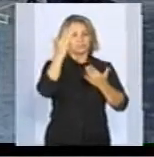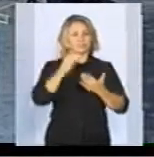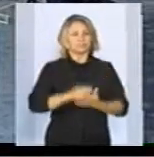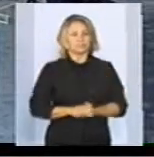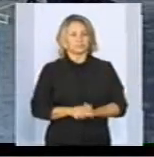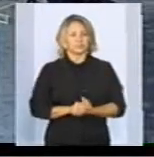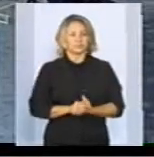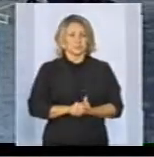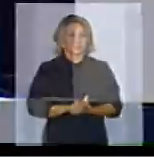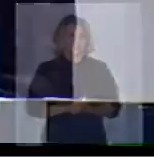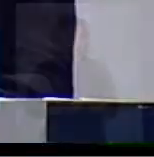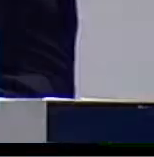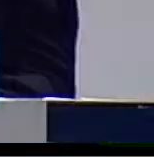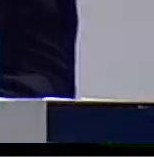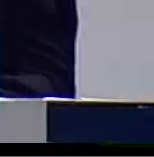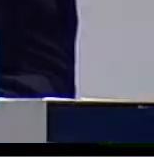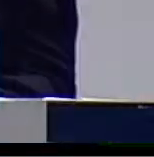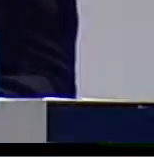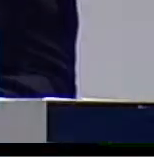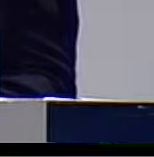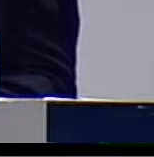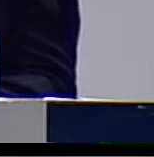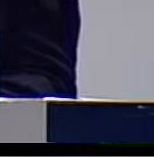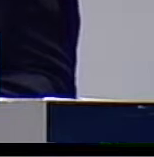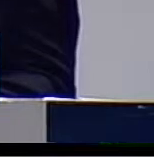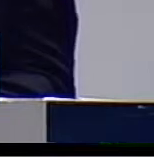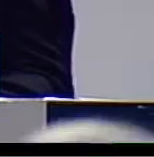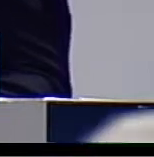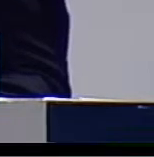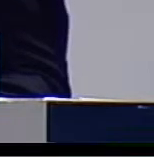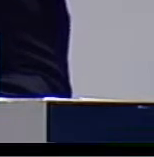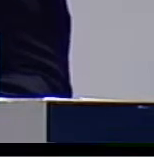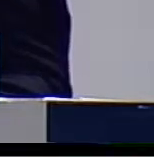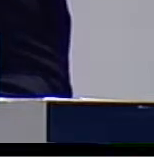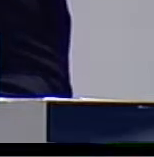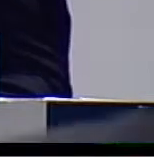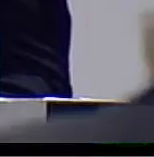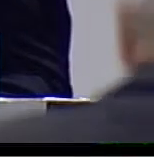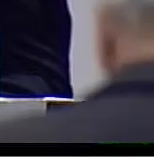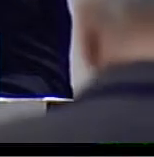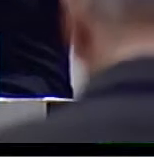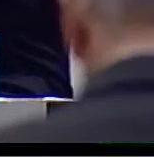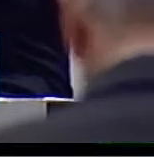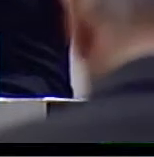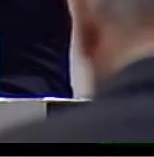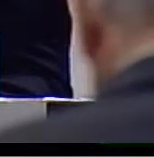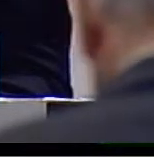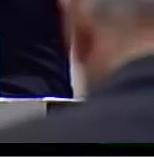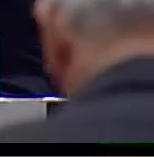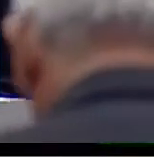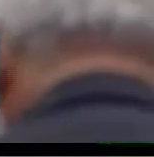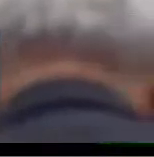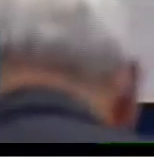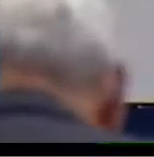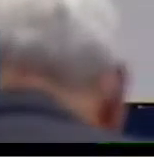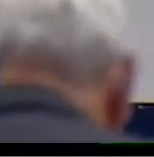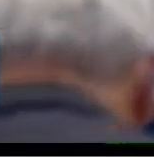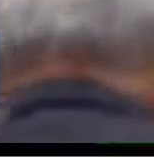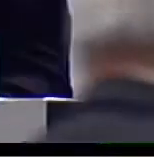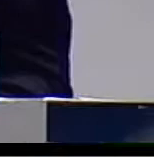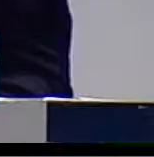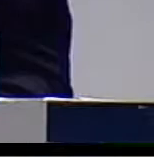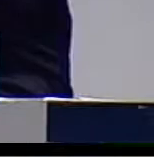obada convido agora o Dr Edson vidgal para falar em nome da Associação Brasileira de televisão por